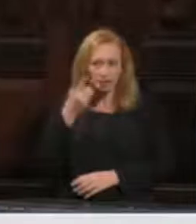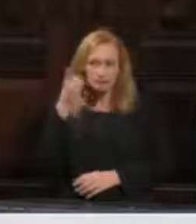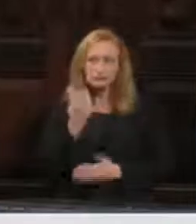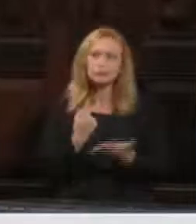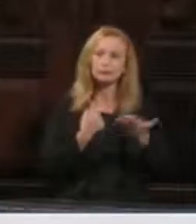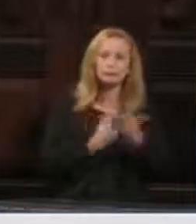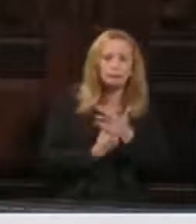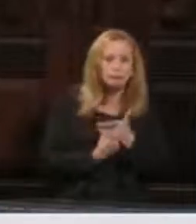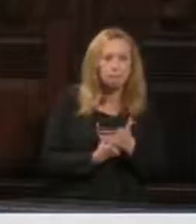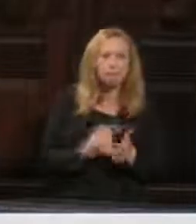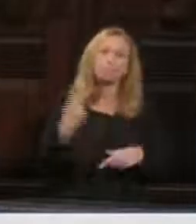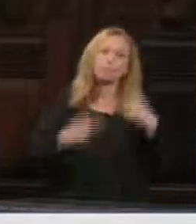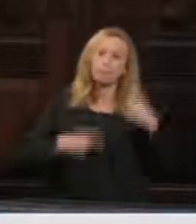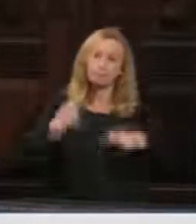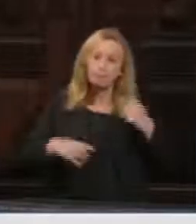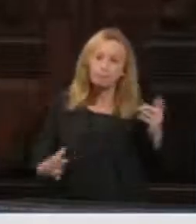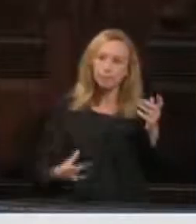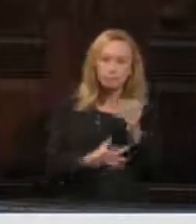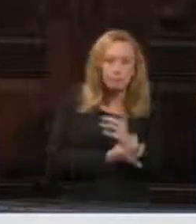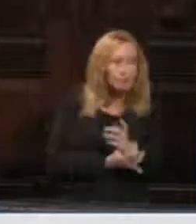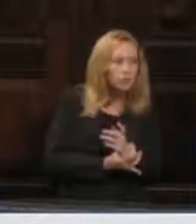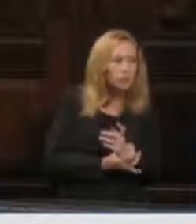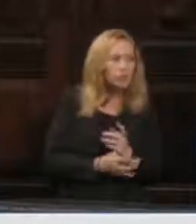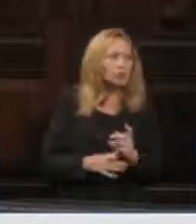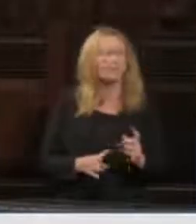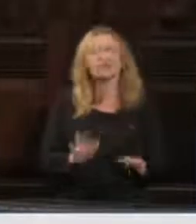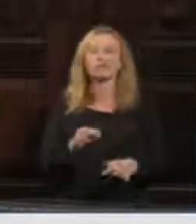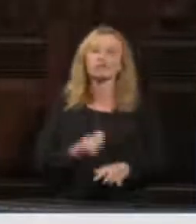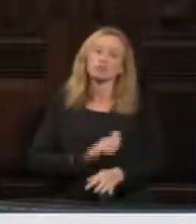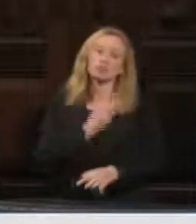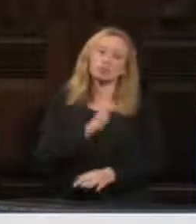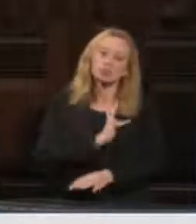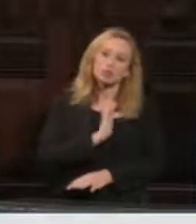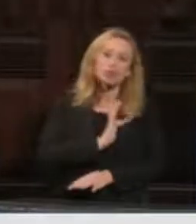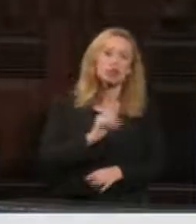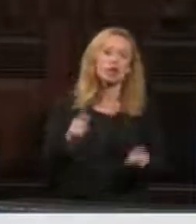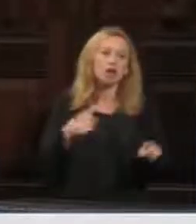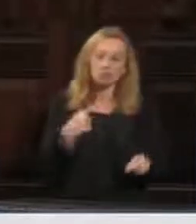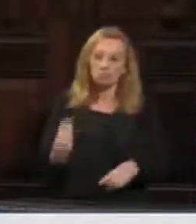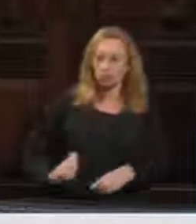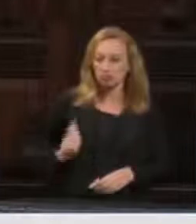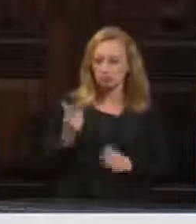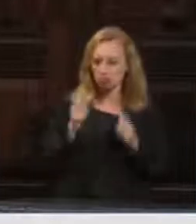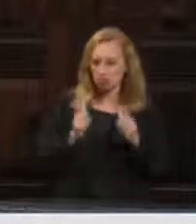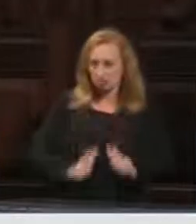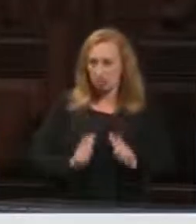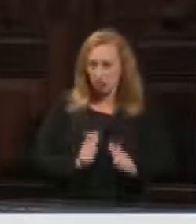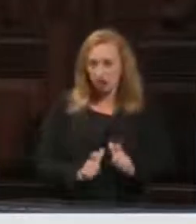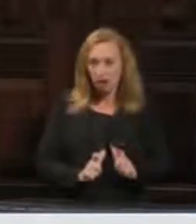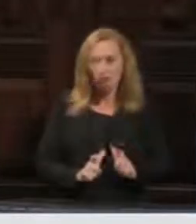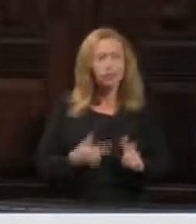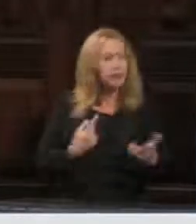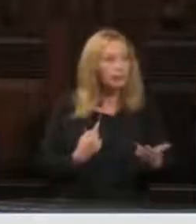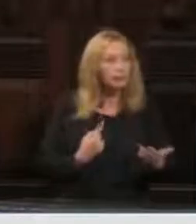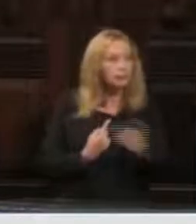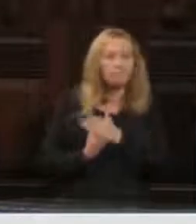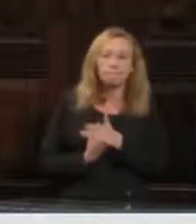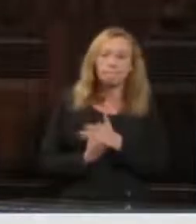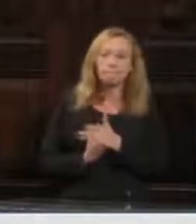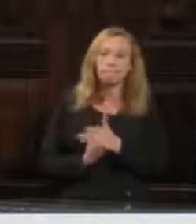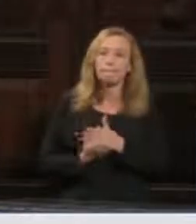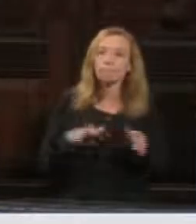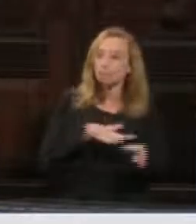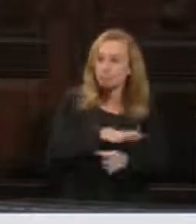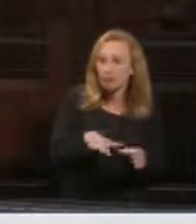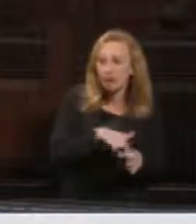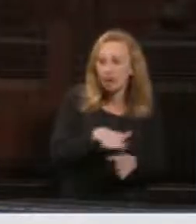a política de segurança e os policiais, eu venho aqui para defender uma categoria que também